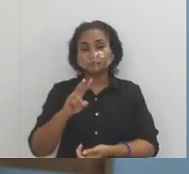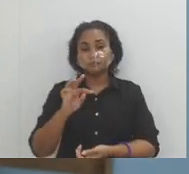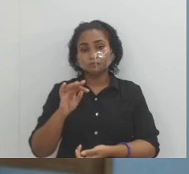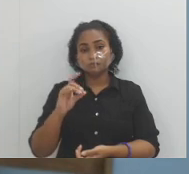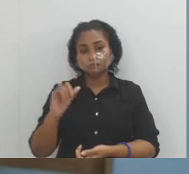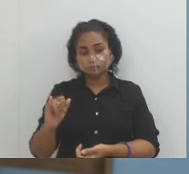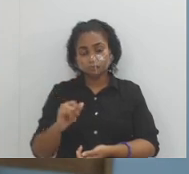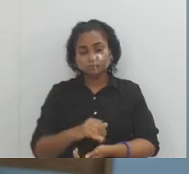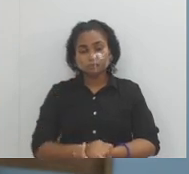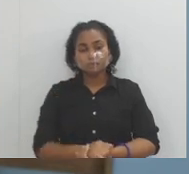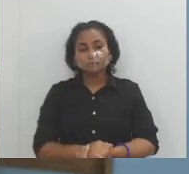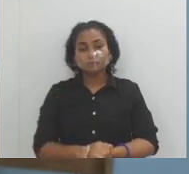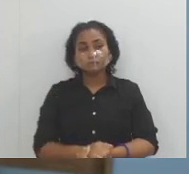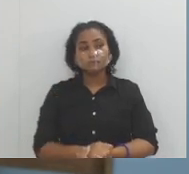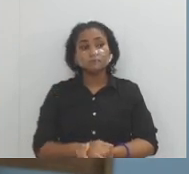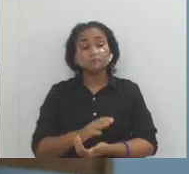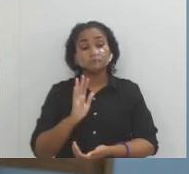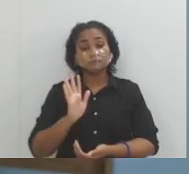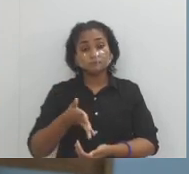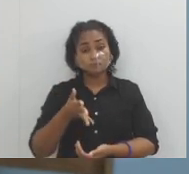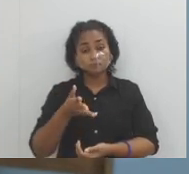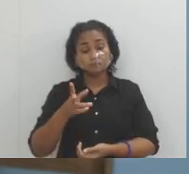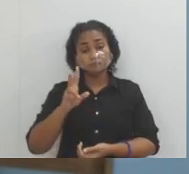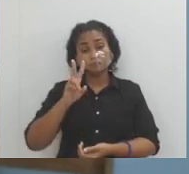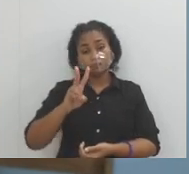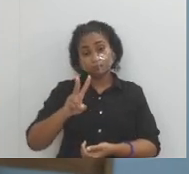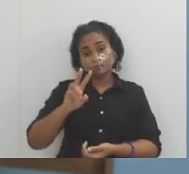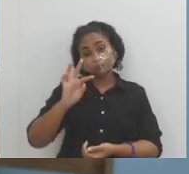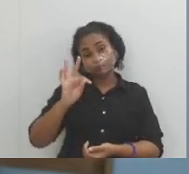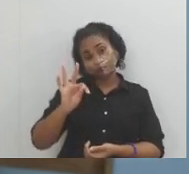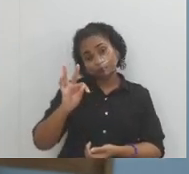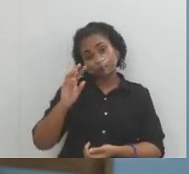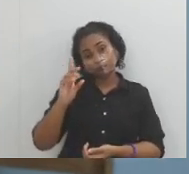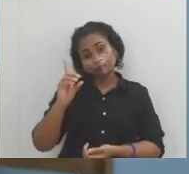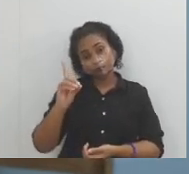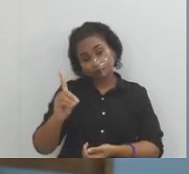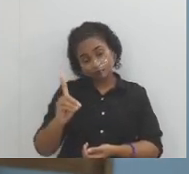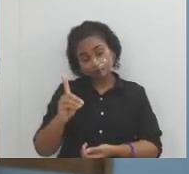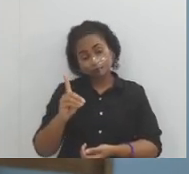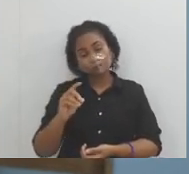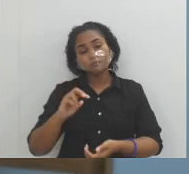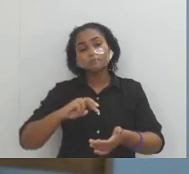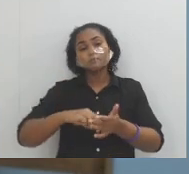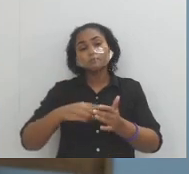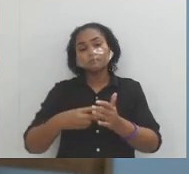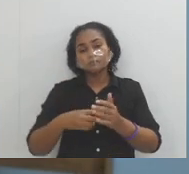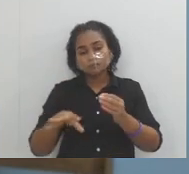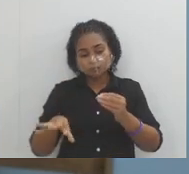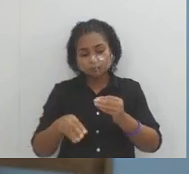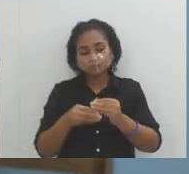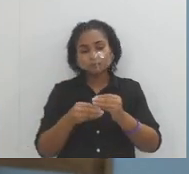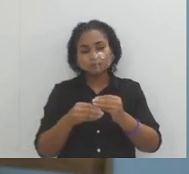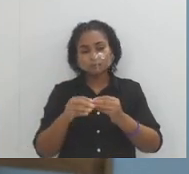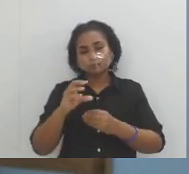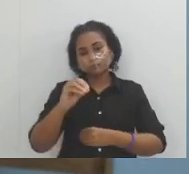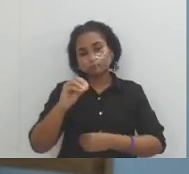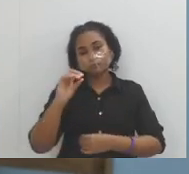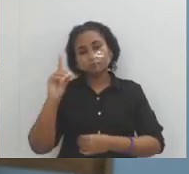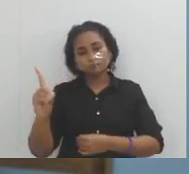adverbiais. O verbo transitivo direto, ele vai ser acompanhado por objeto